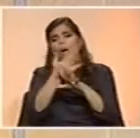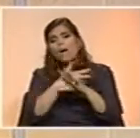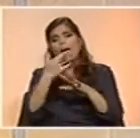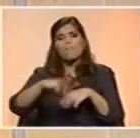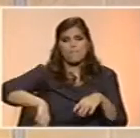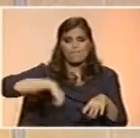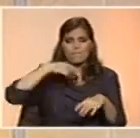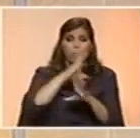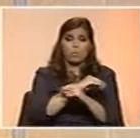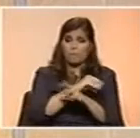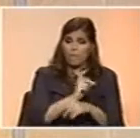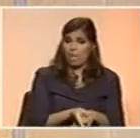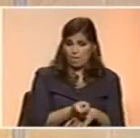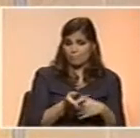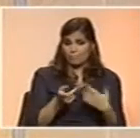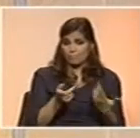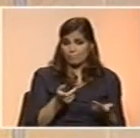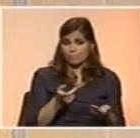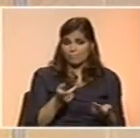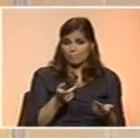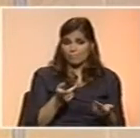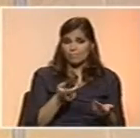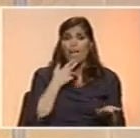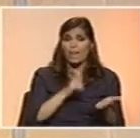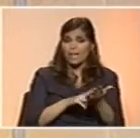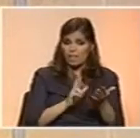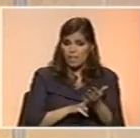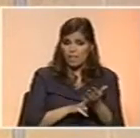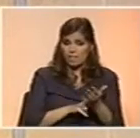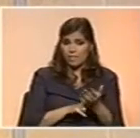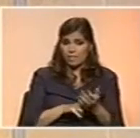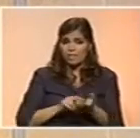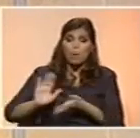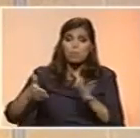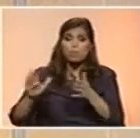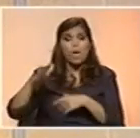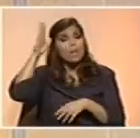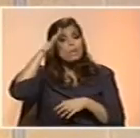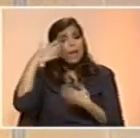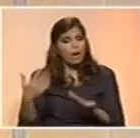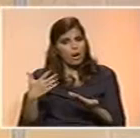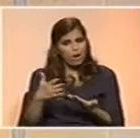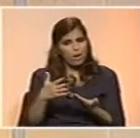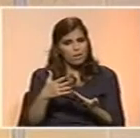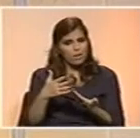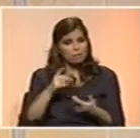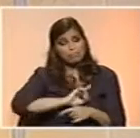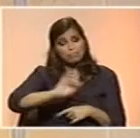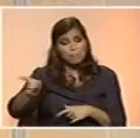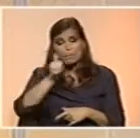mesmo, é publicidade, não é? A realidade da produção animal hoje em dia implica um grande